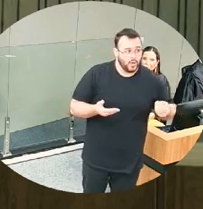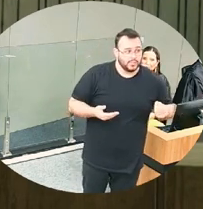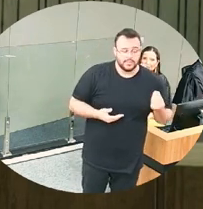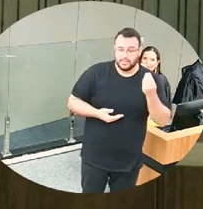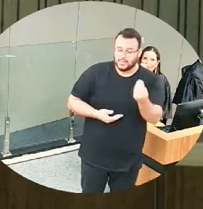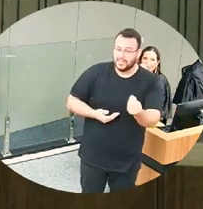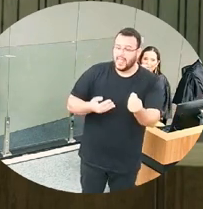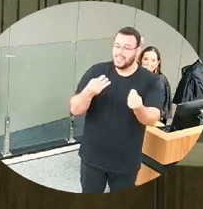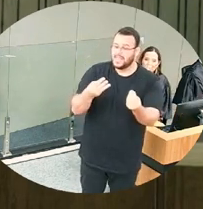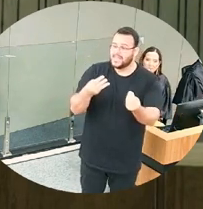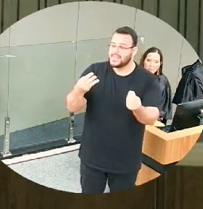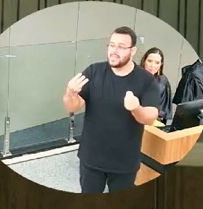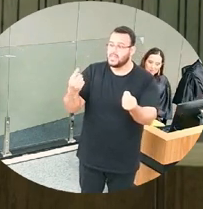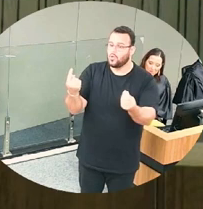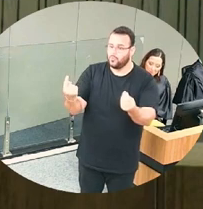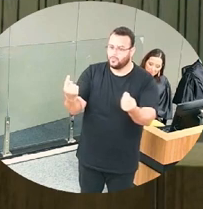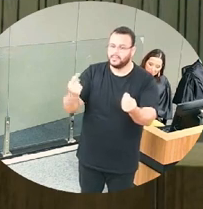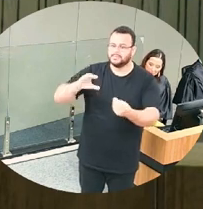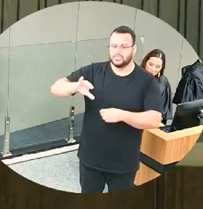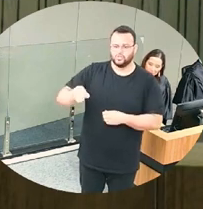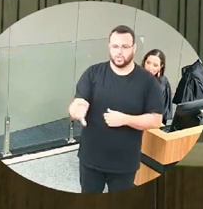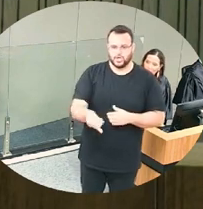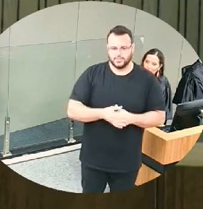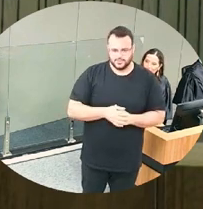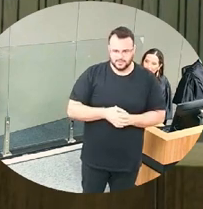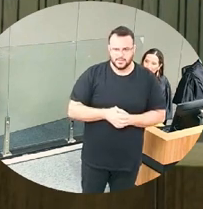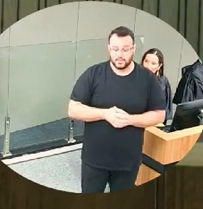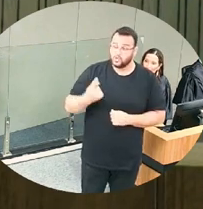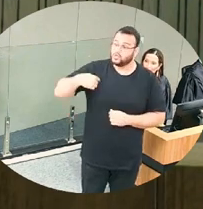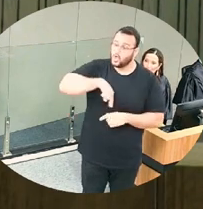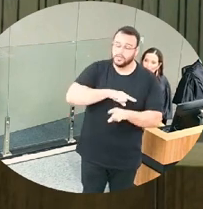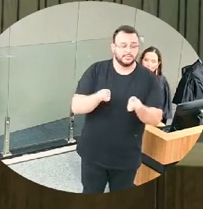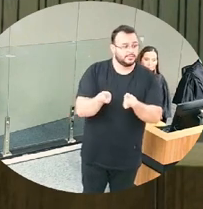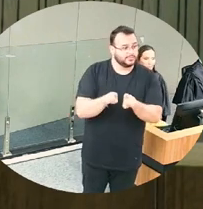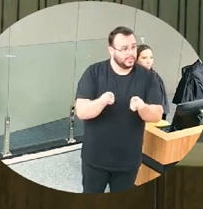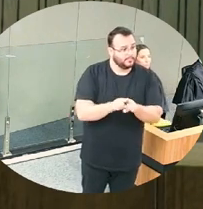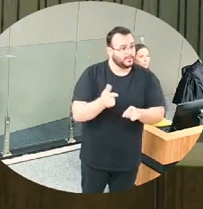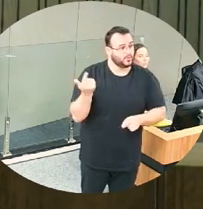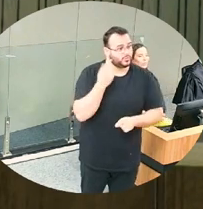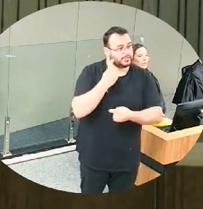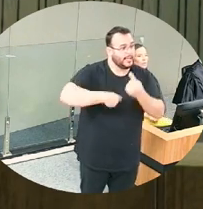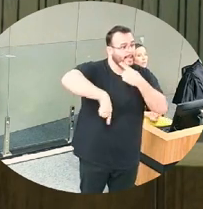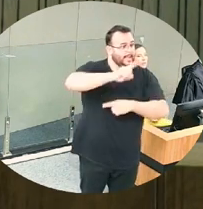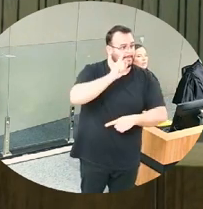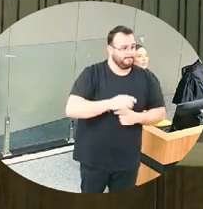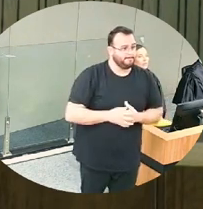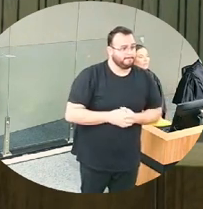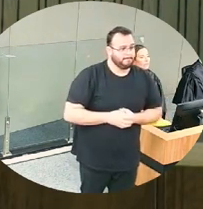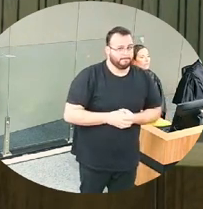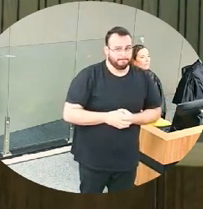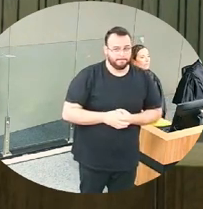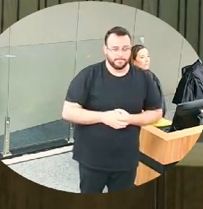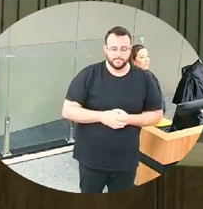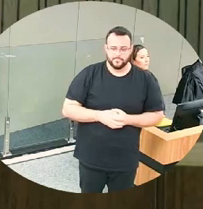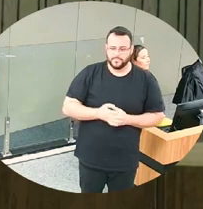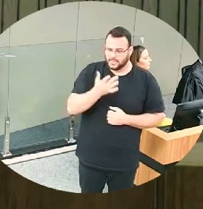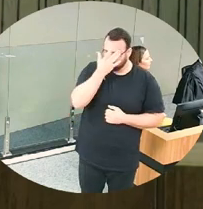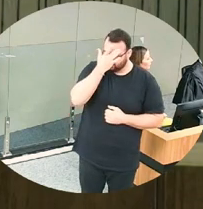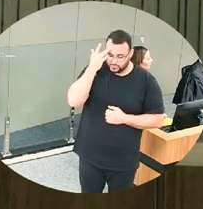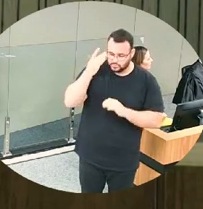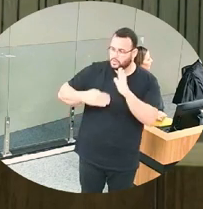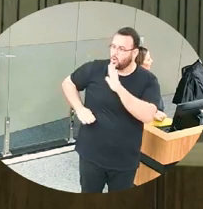381 CJ quer dizer Nós também demos aí um grande ap nas nas carreiras dos